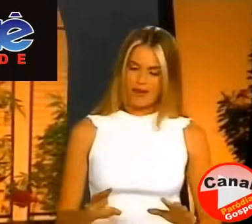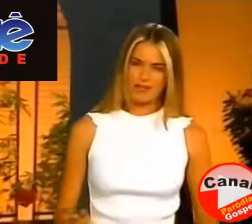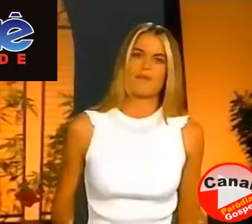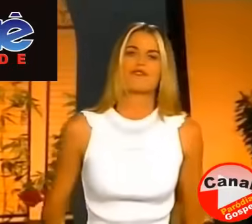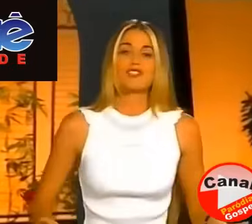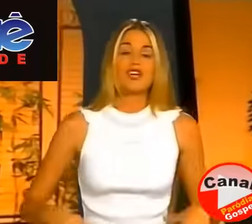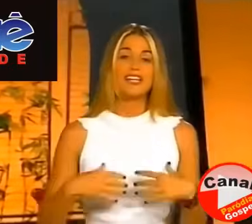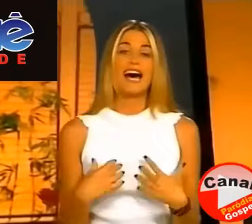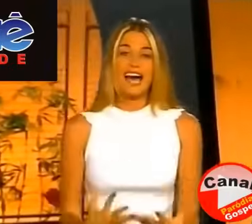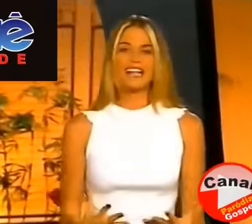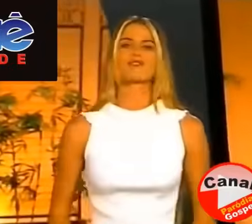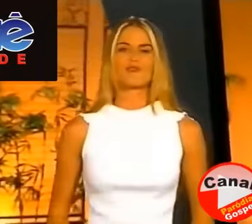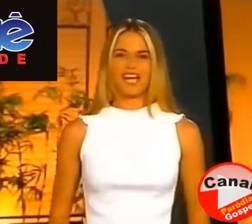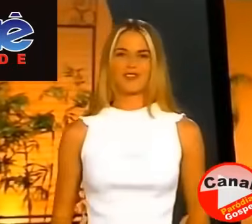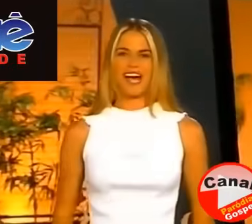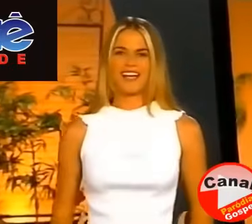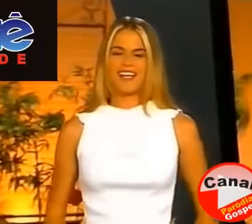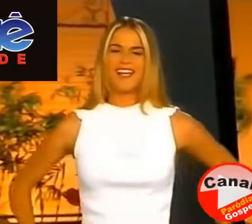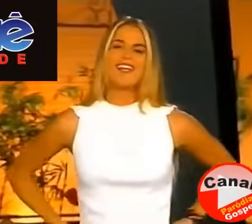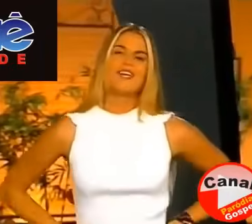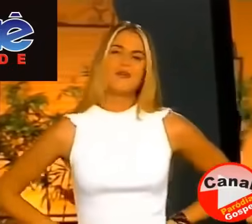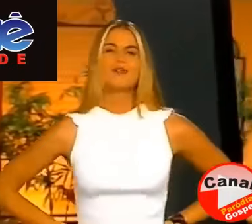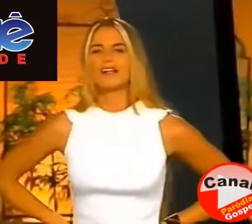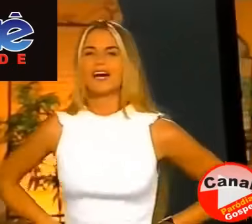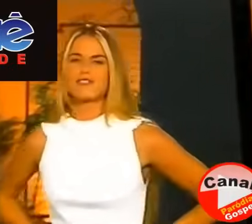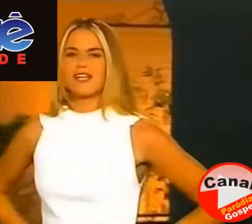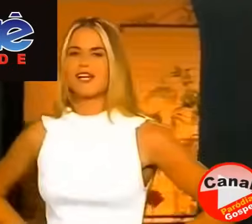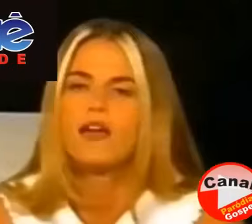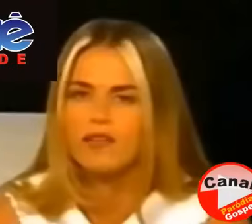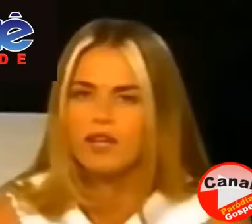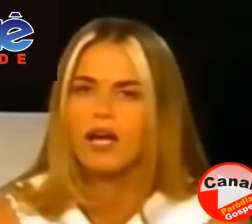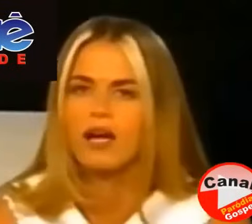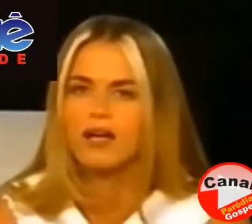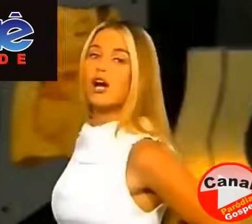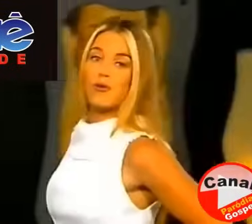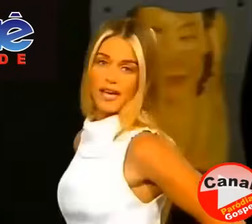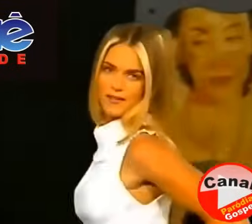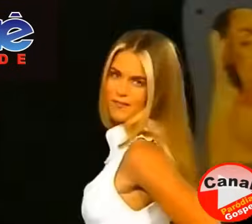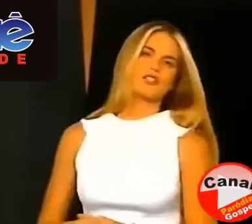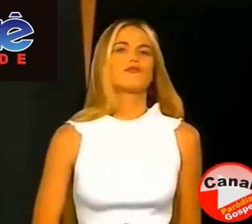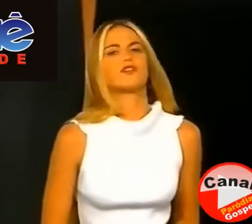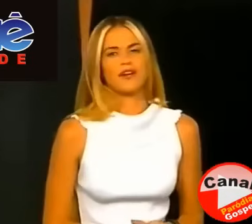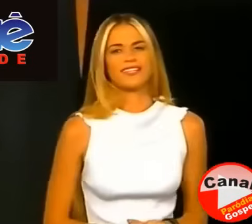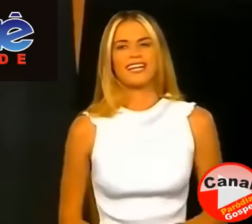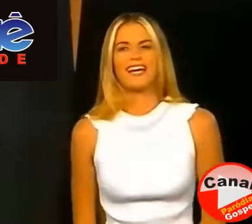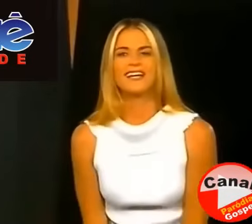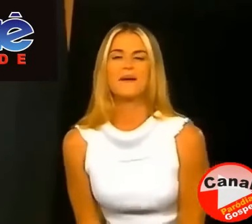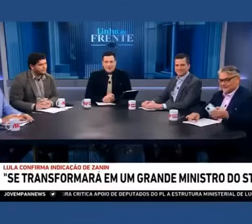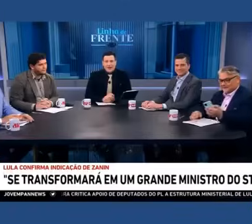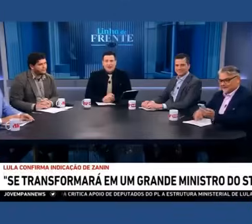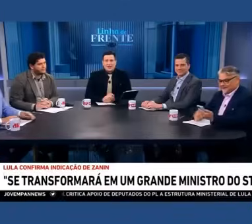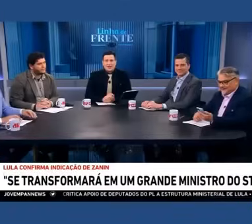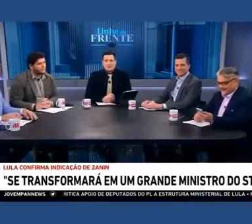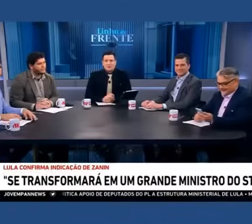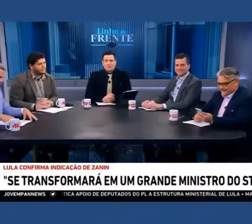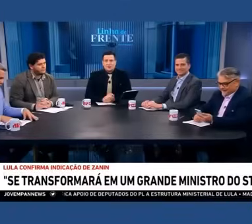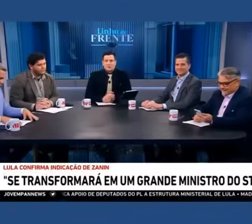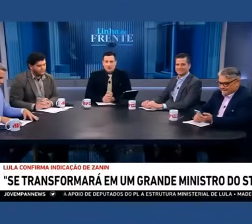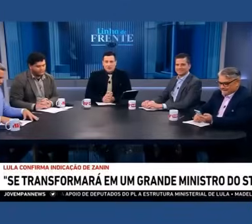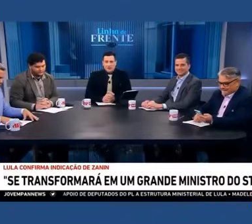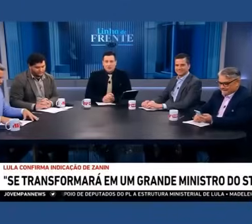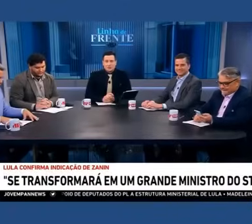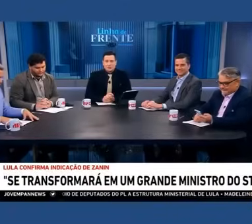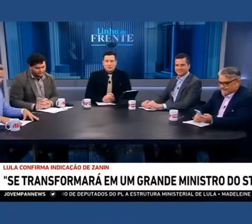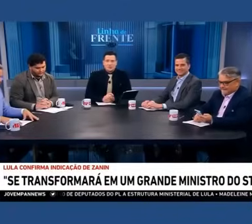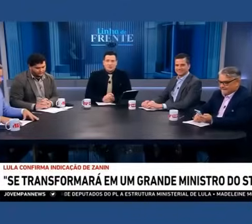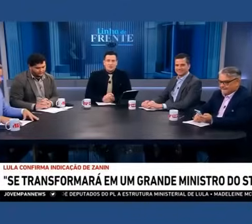Vamos tratar nesse programa sobre as polêmicas em torno da indicação do advogado do Nine Dedos para ministro do STF. A indicação do